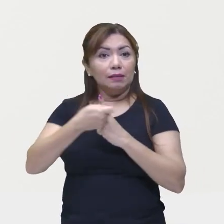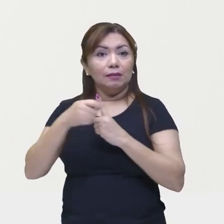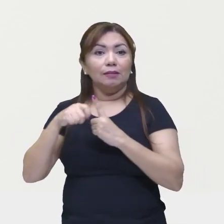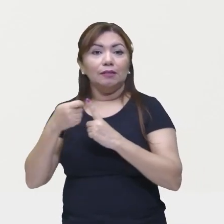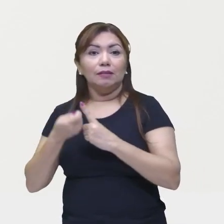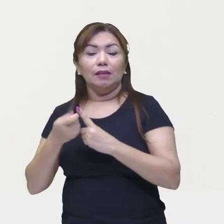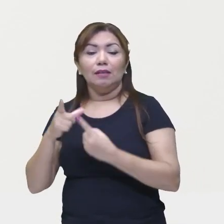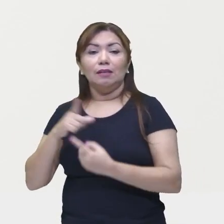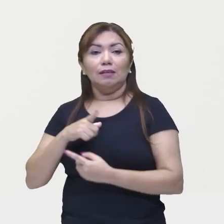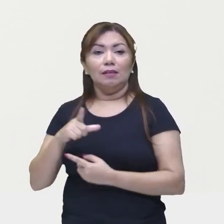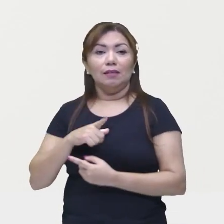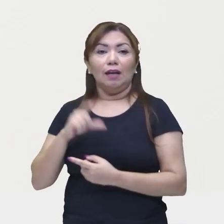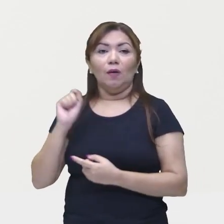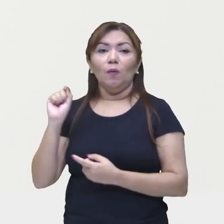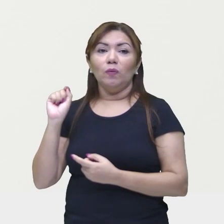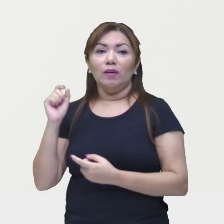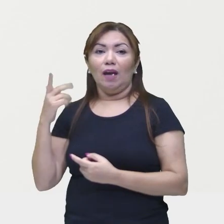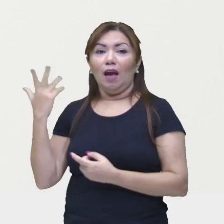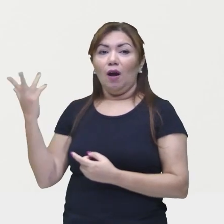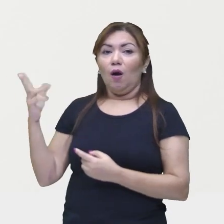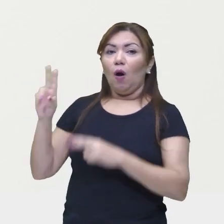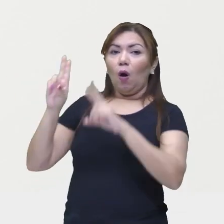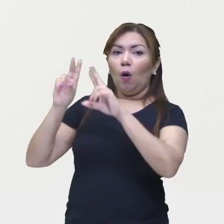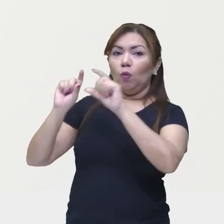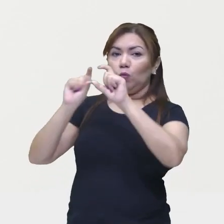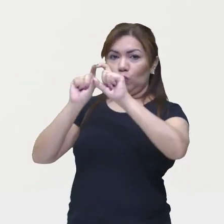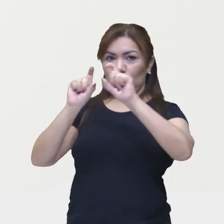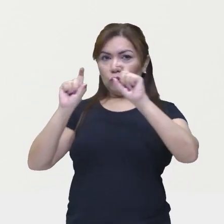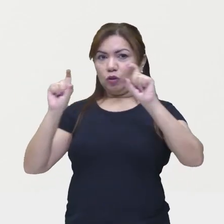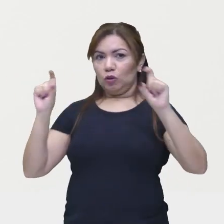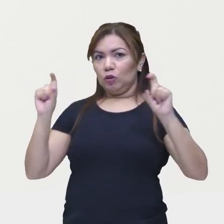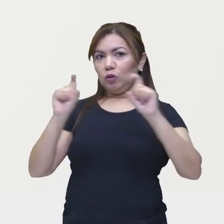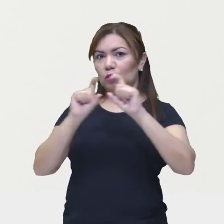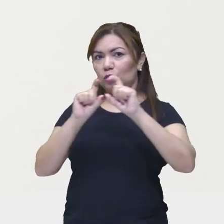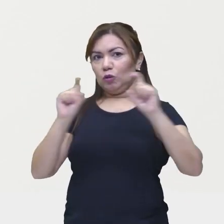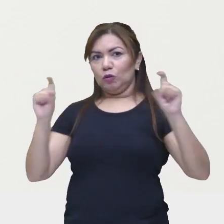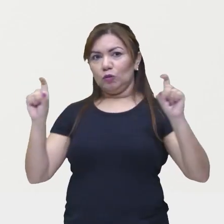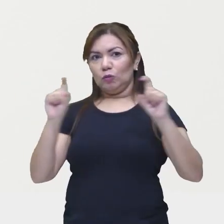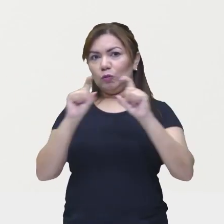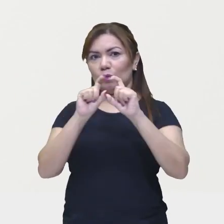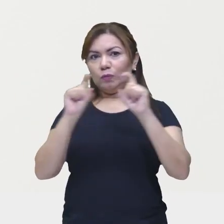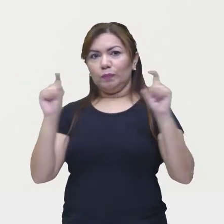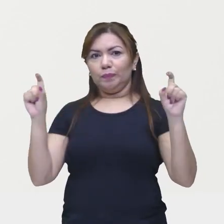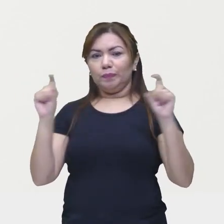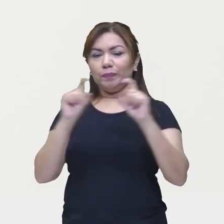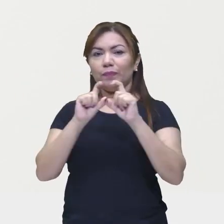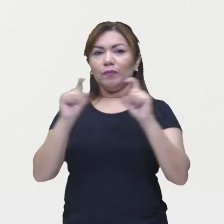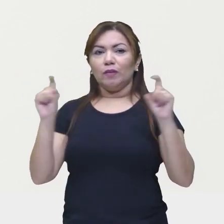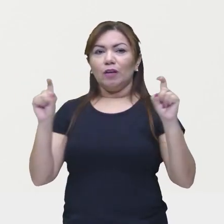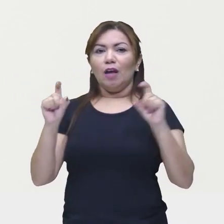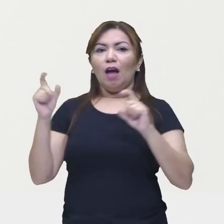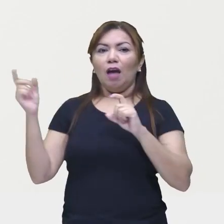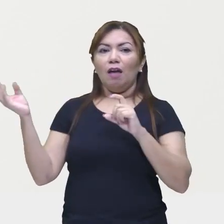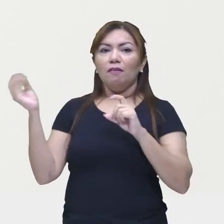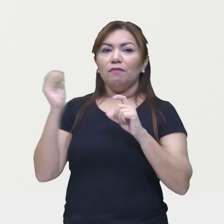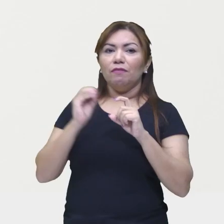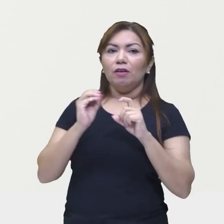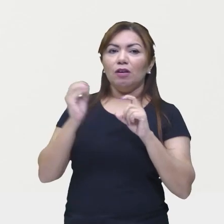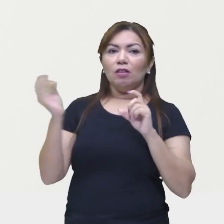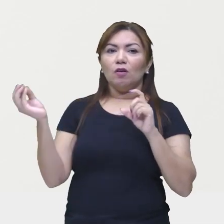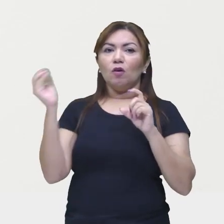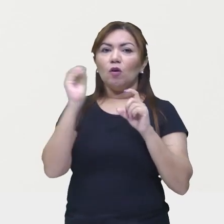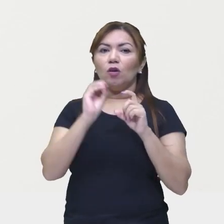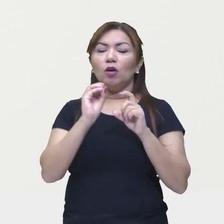temos o título da nossa receita. O título, ele vem trazendo o nome